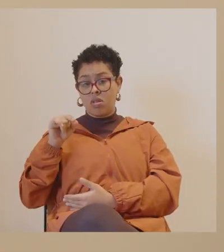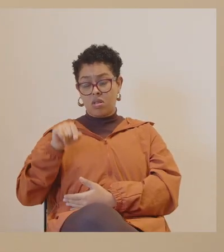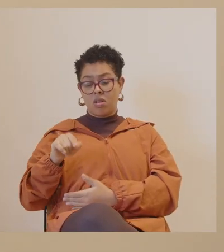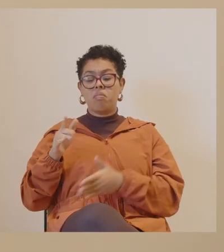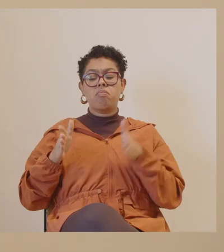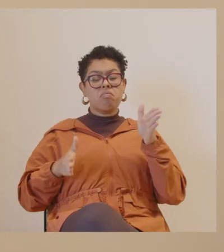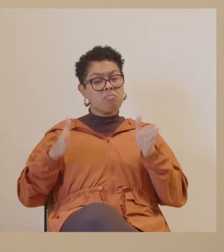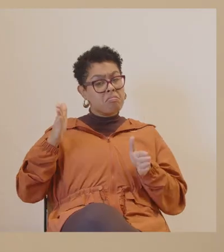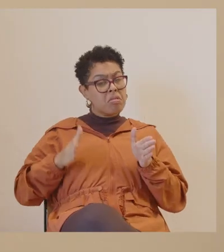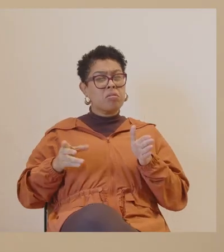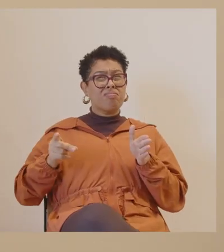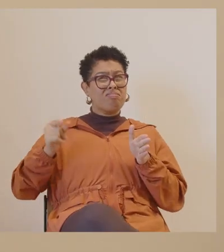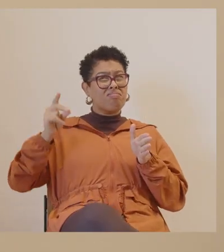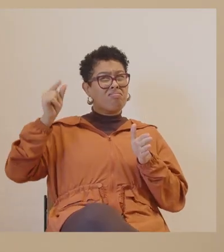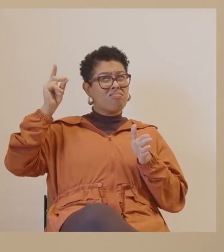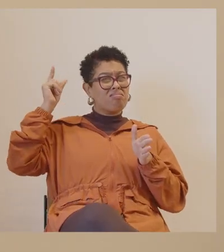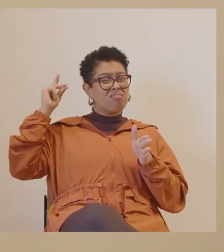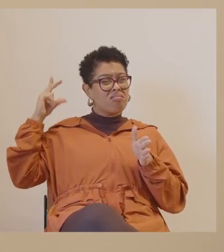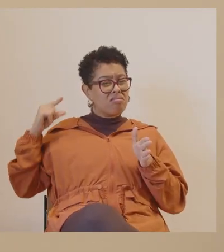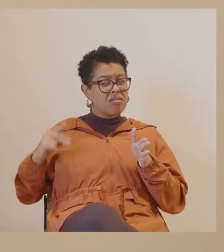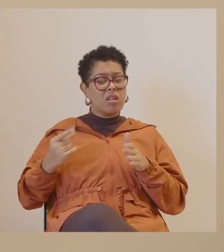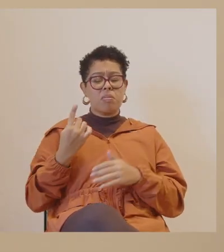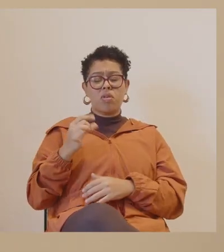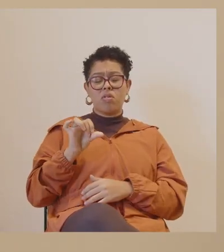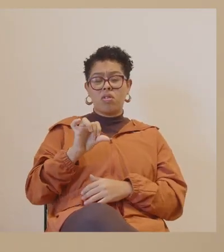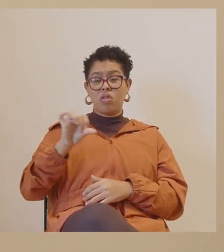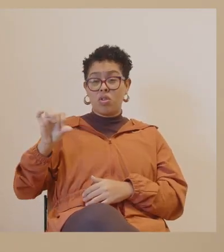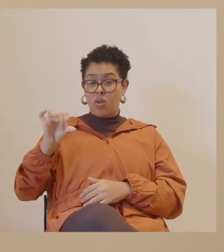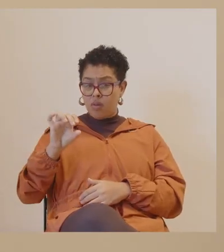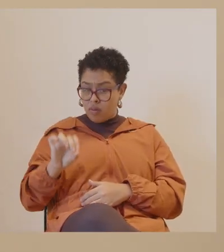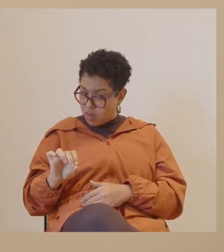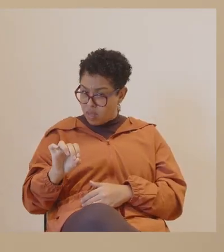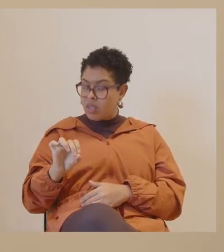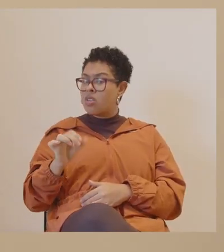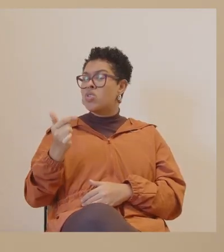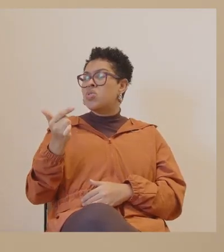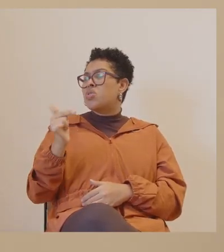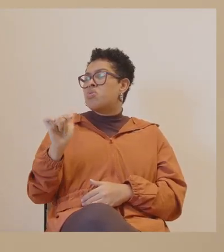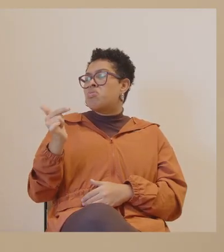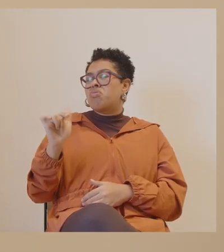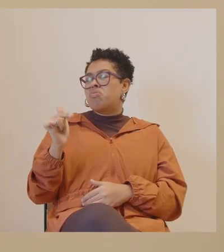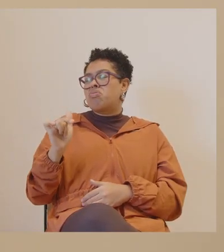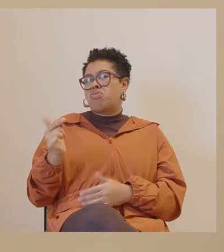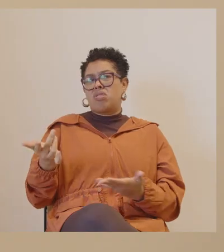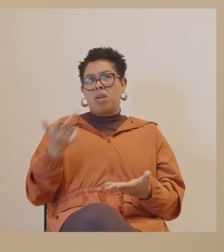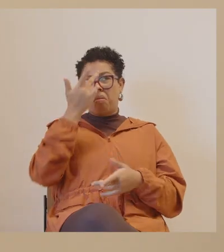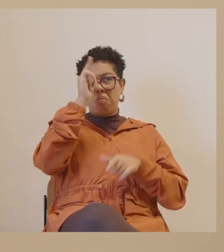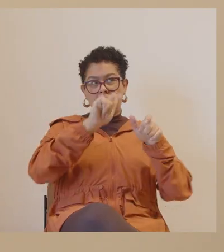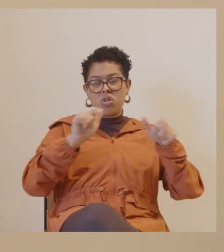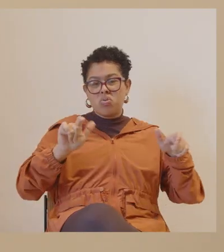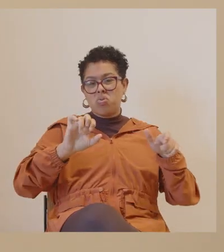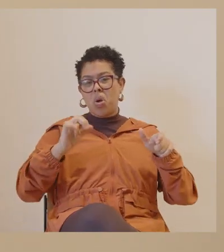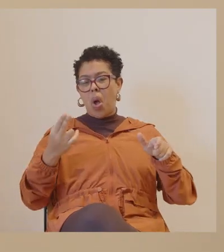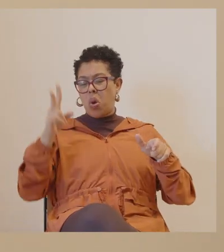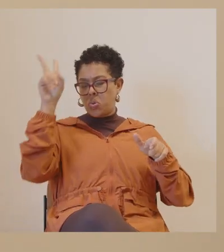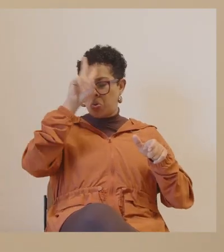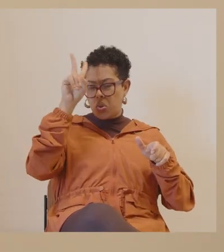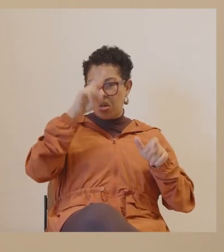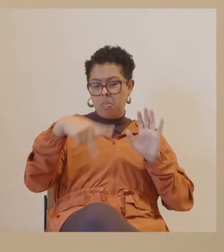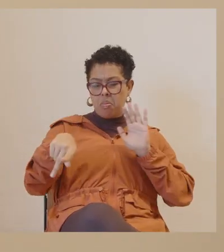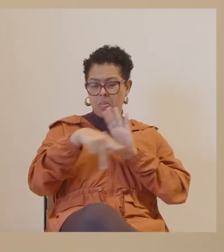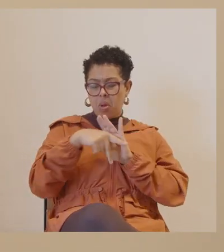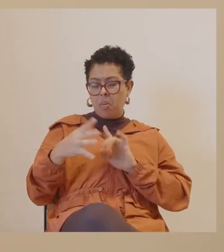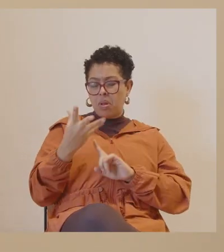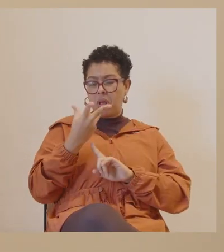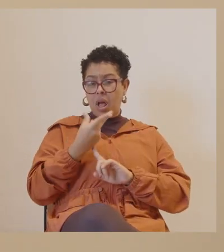durante muito tempo, né, até pelo menos os anos 90, você não tinha a circulação, não tinha ninguém, nenhum historiador da arte